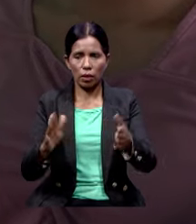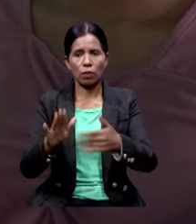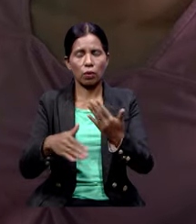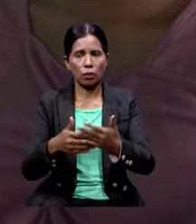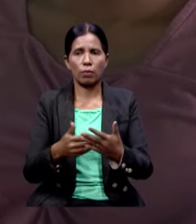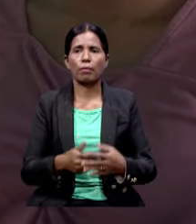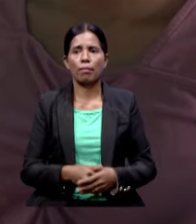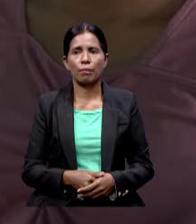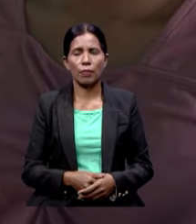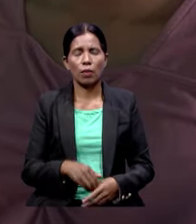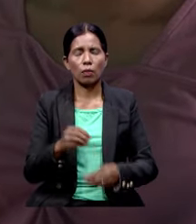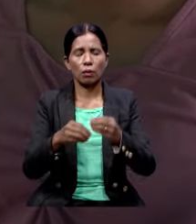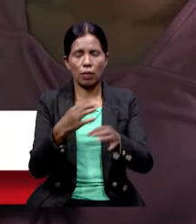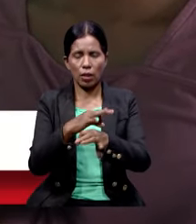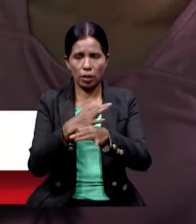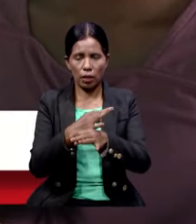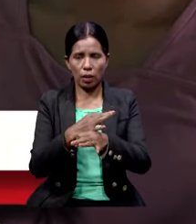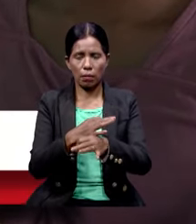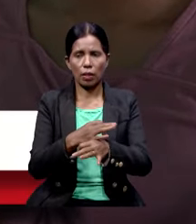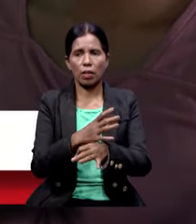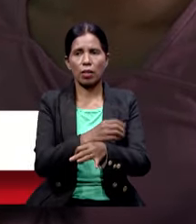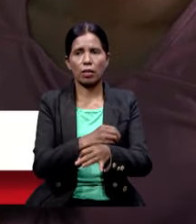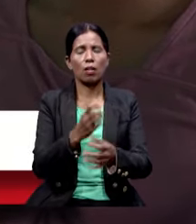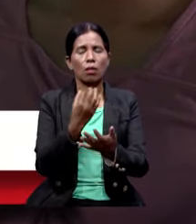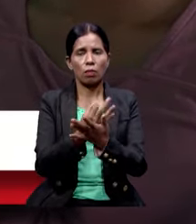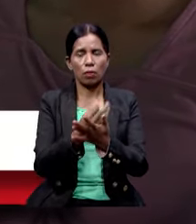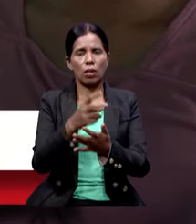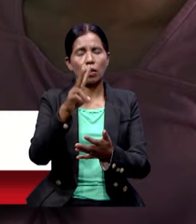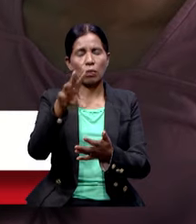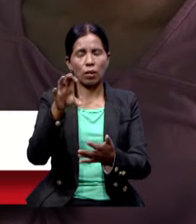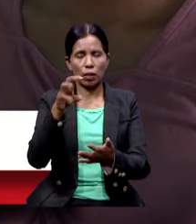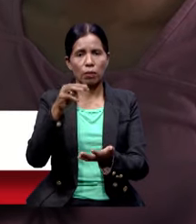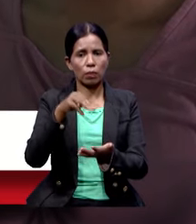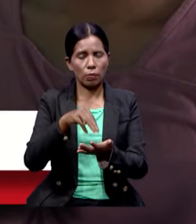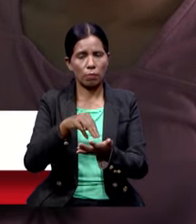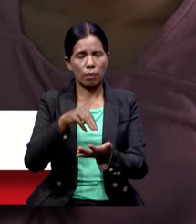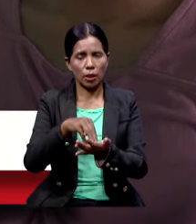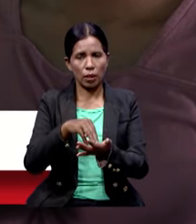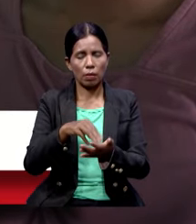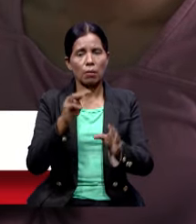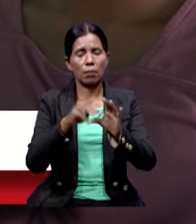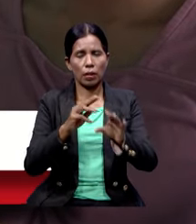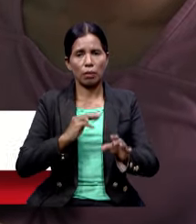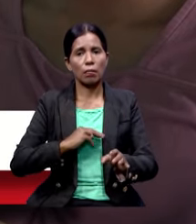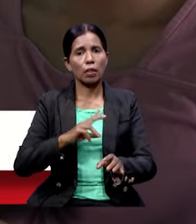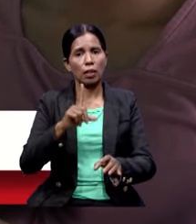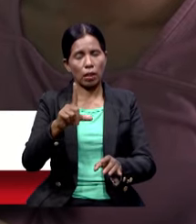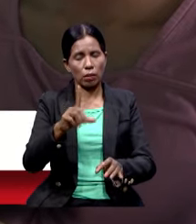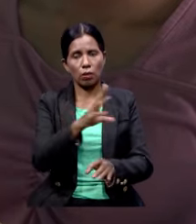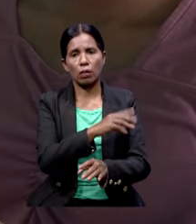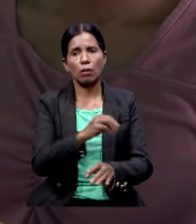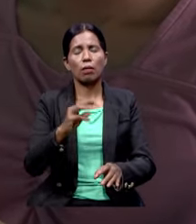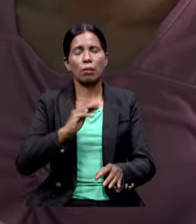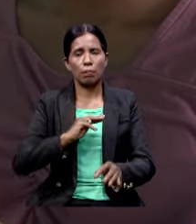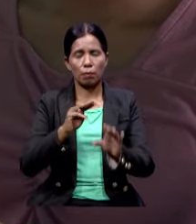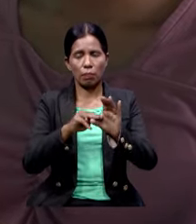manunten sa merkado ita prevela osan 200 mili da ba merkado manleu ho